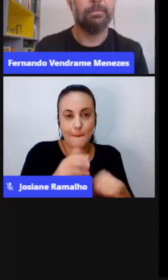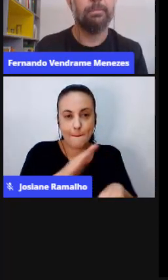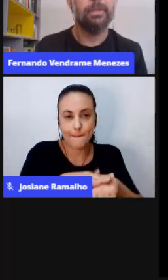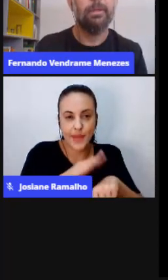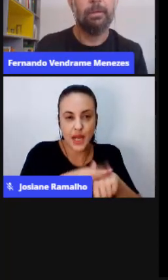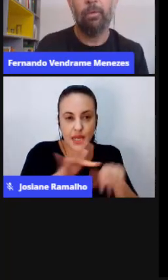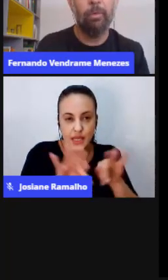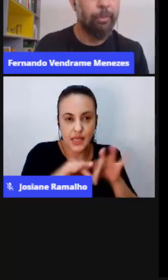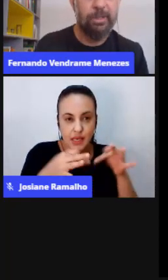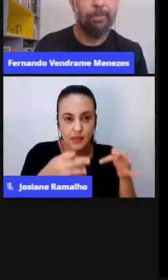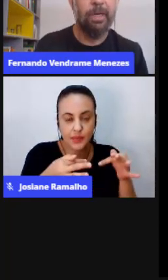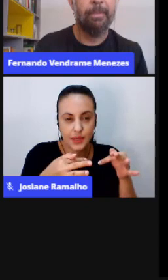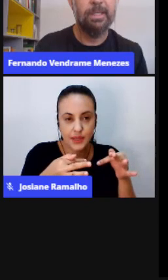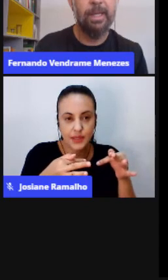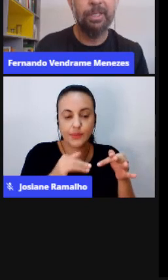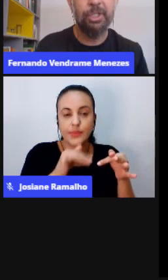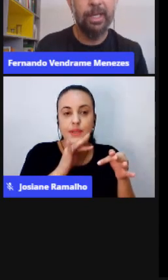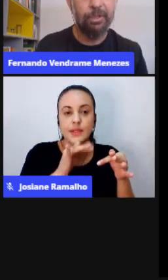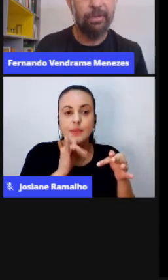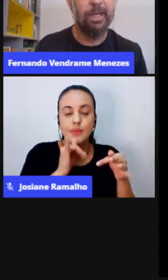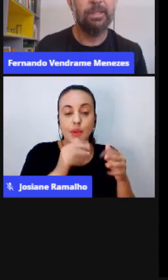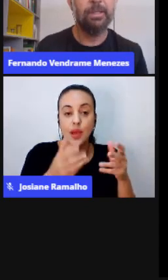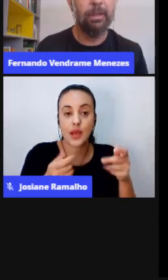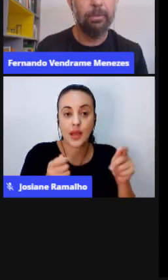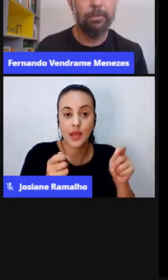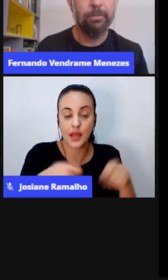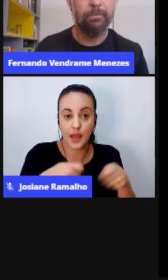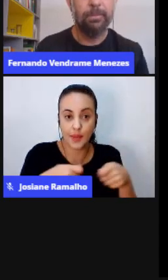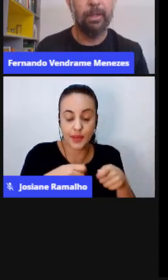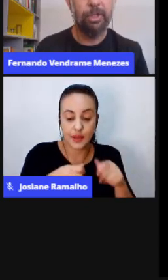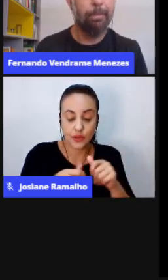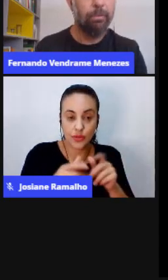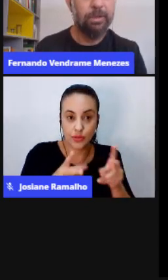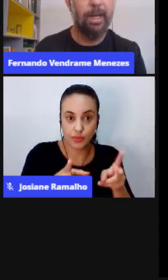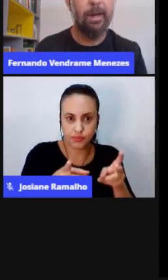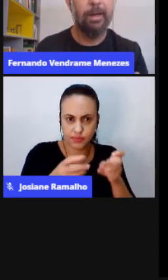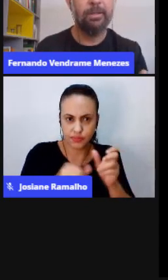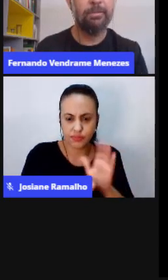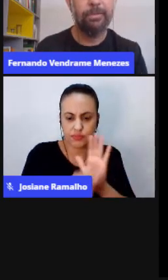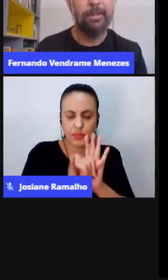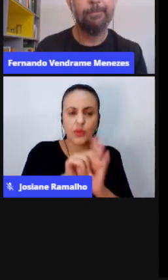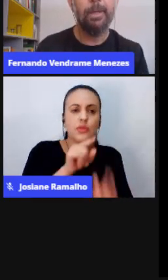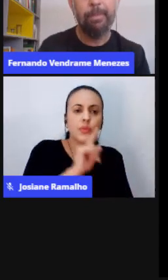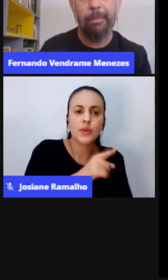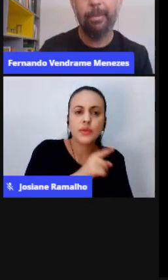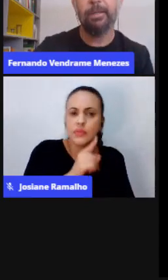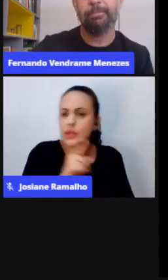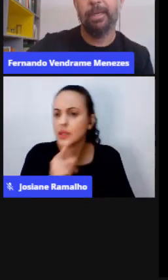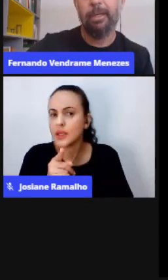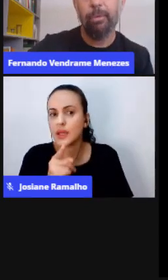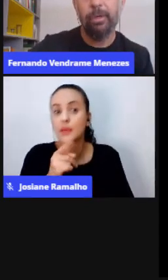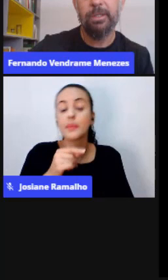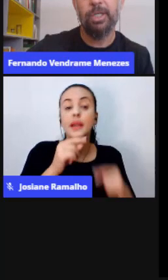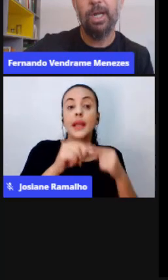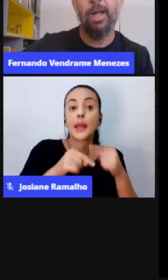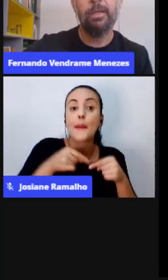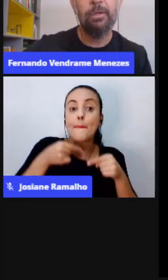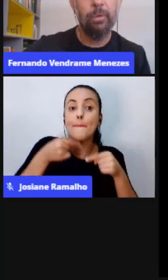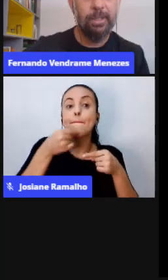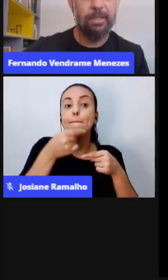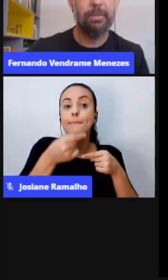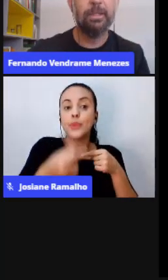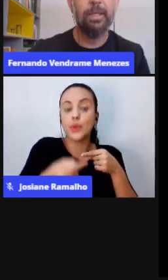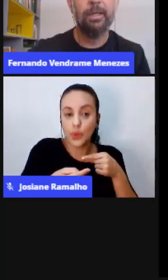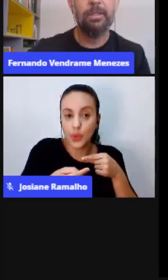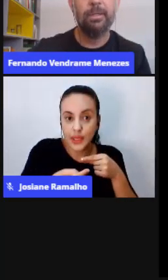simples, como, por exemplo, capacidade de identificação, de apontar, enfim, para depois chegar